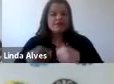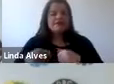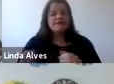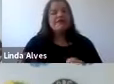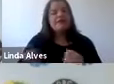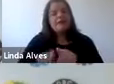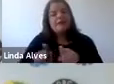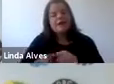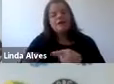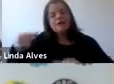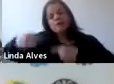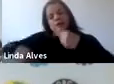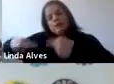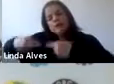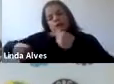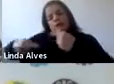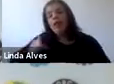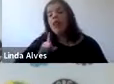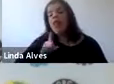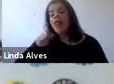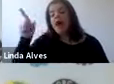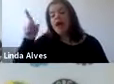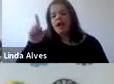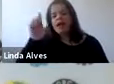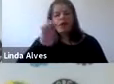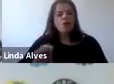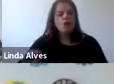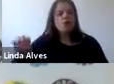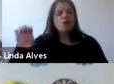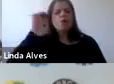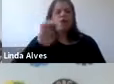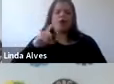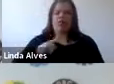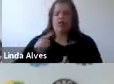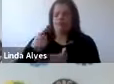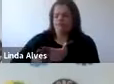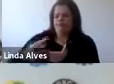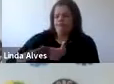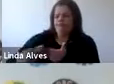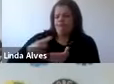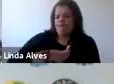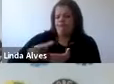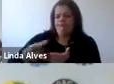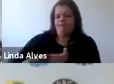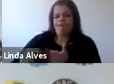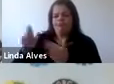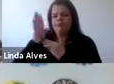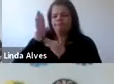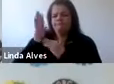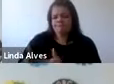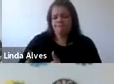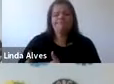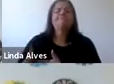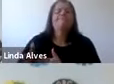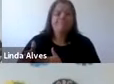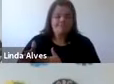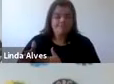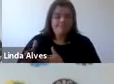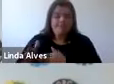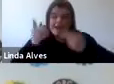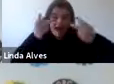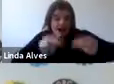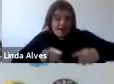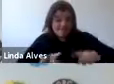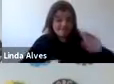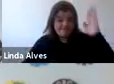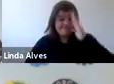geopolítica, porque lá na Europa existem vários tratados, os países são signatários da OIT, coisa que nesse